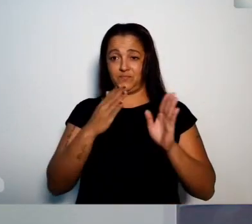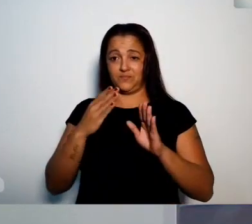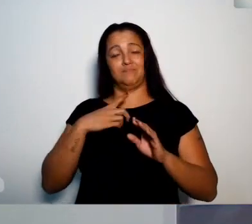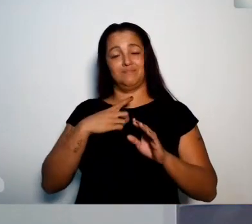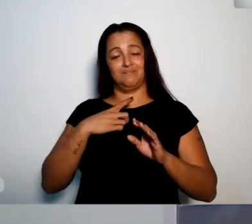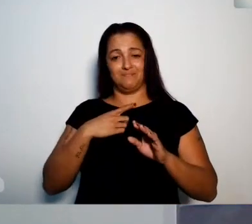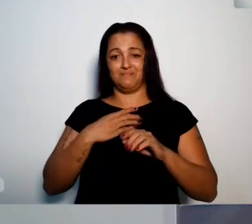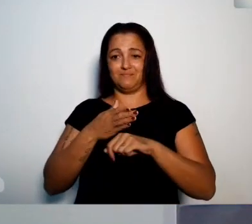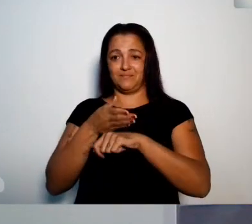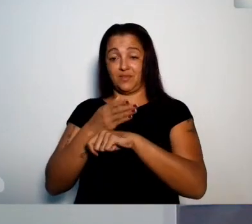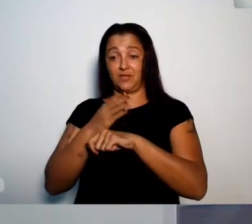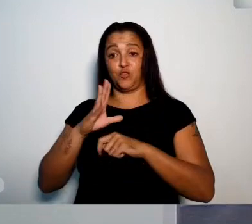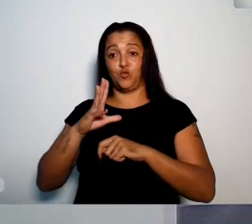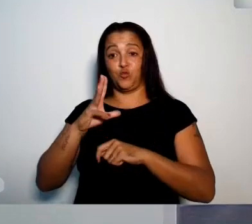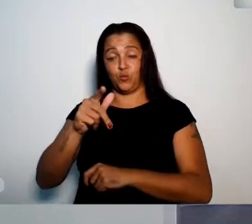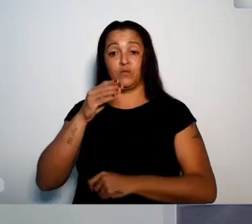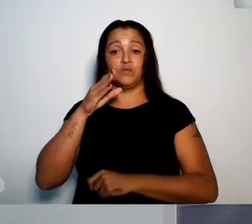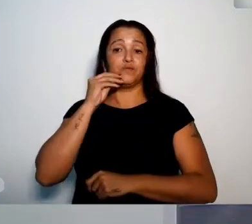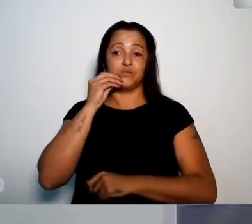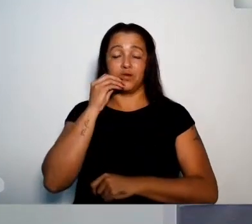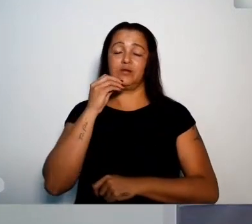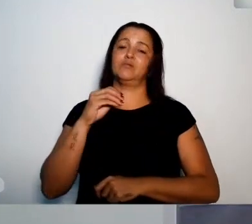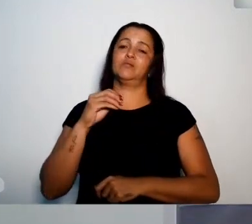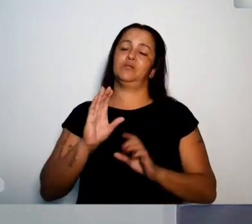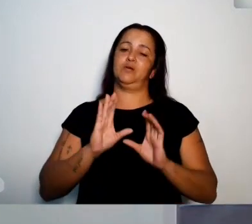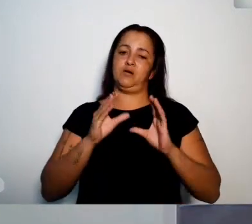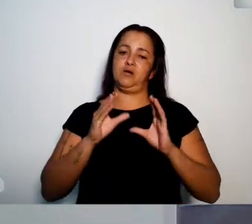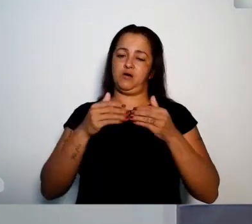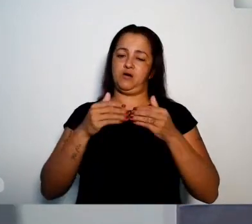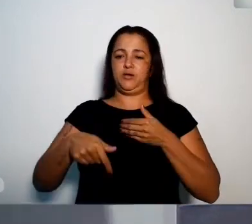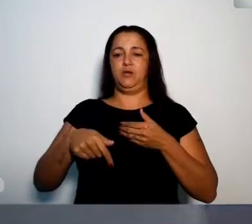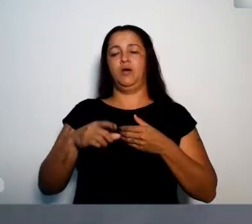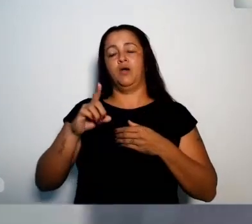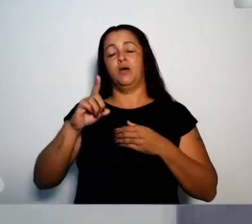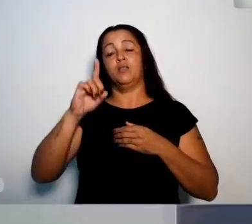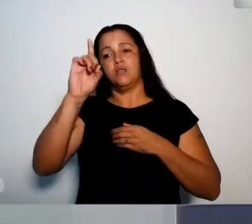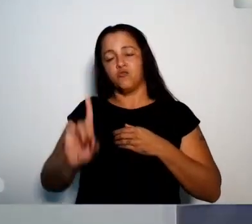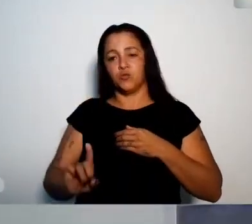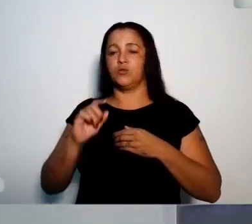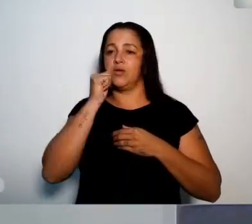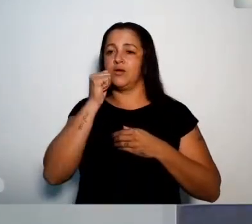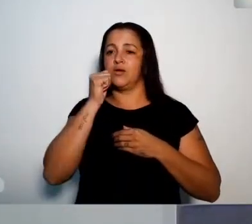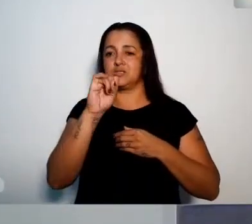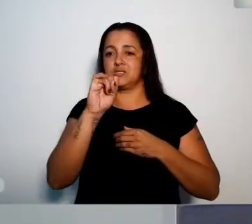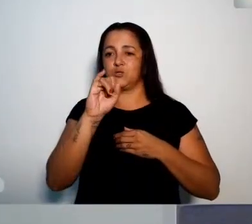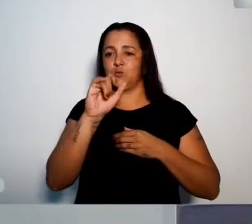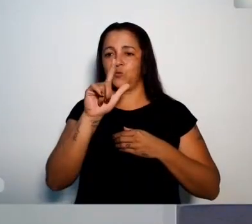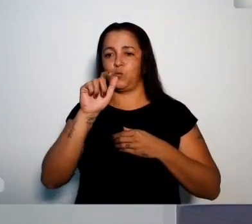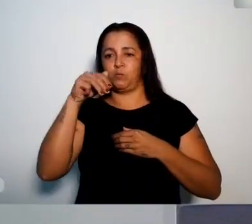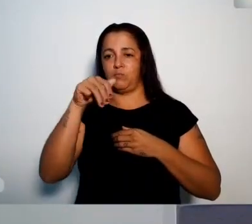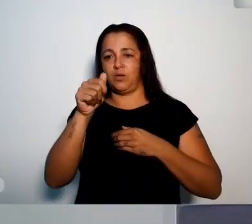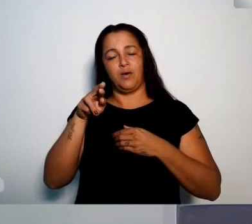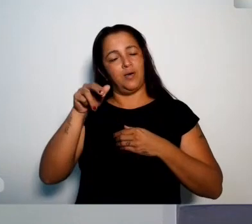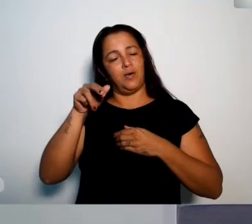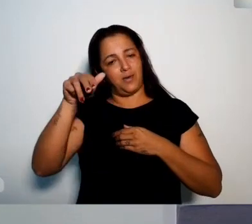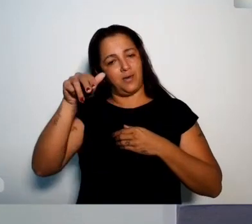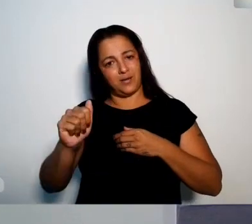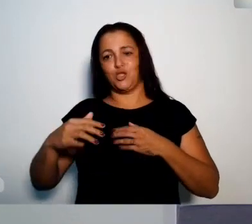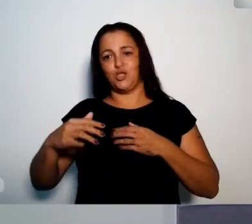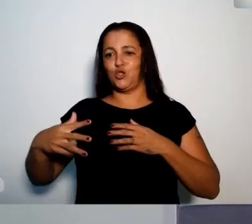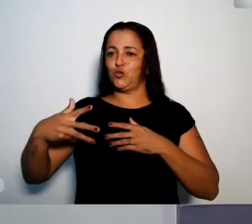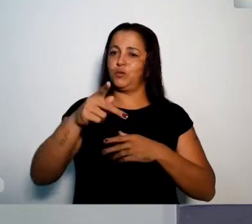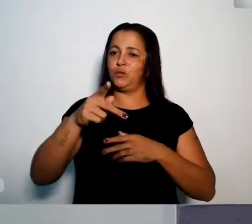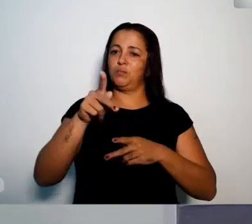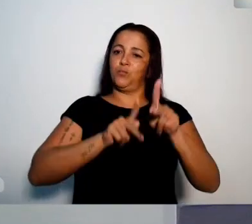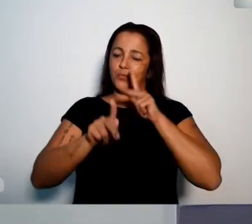da Câmara, a nossa querida diretora Silmara, e quero desejar a toda a população um